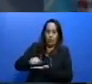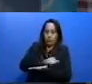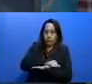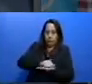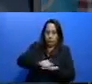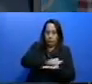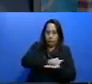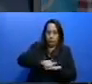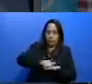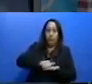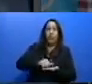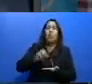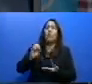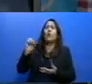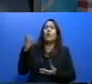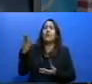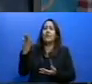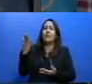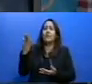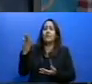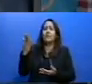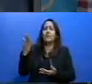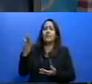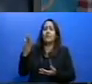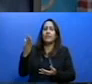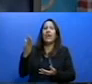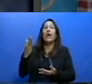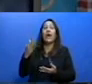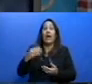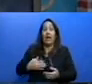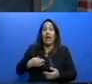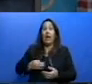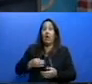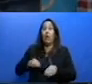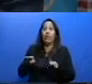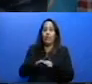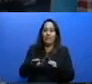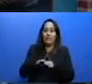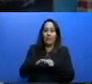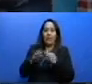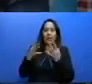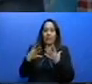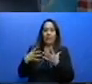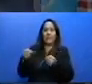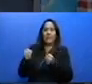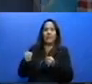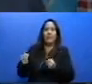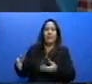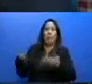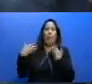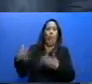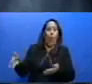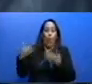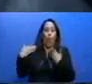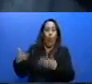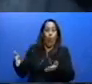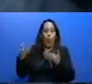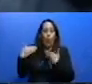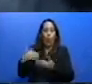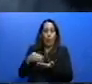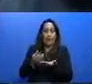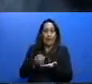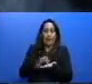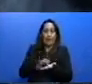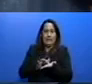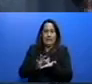que acontece com a roupa? Ela também esquenta, ou seja, ela recebe o calor deste outro objeto.